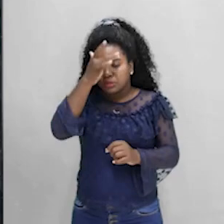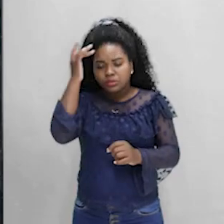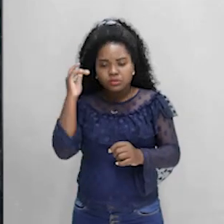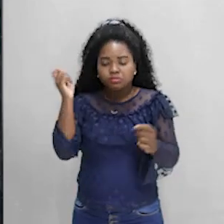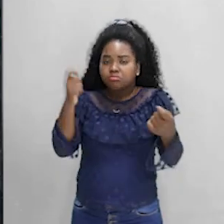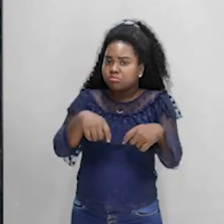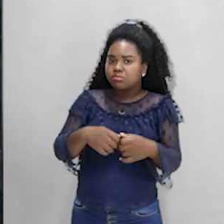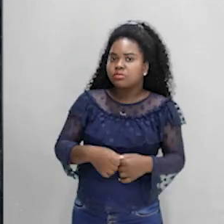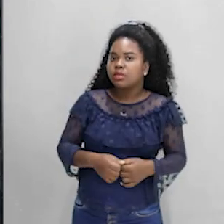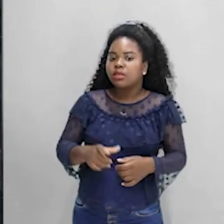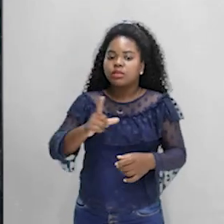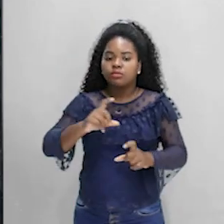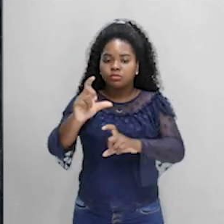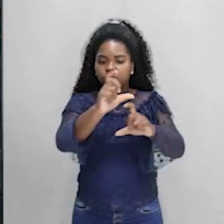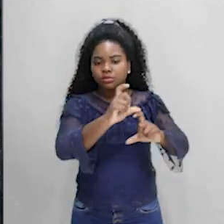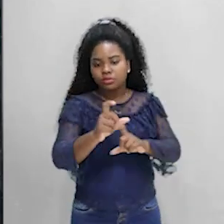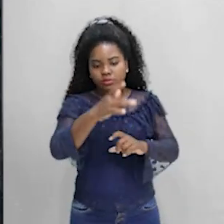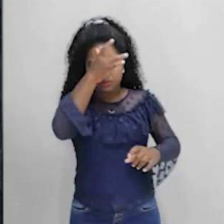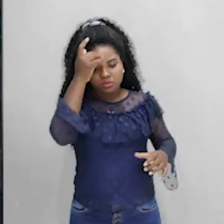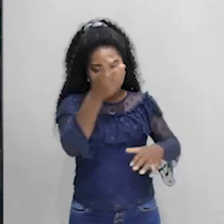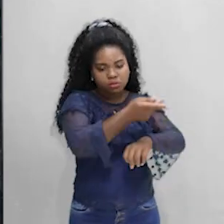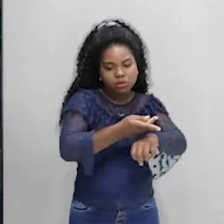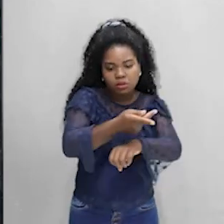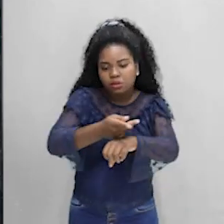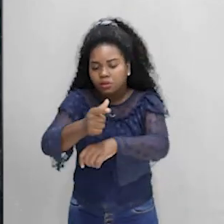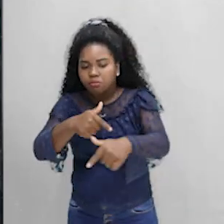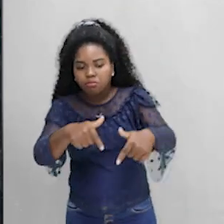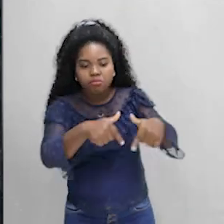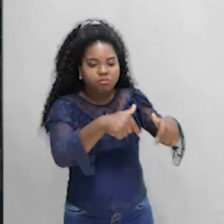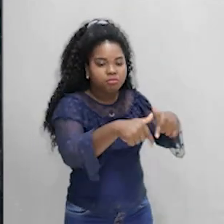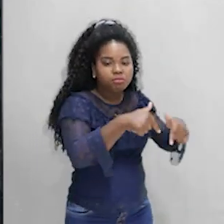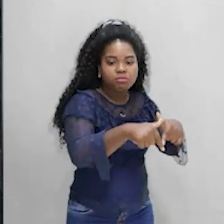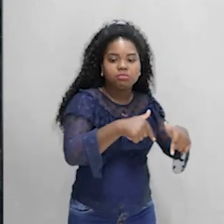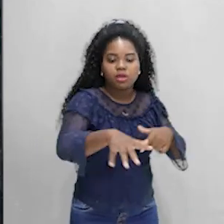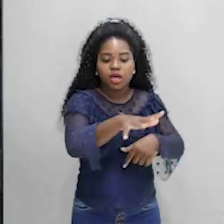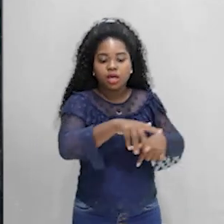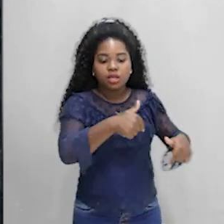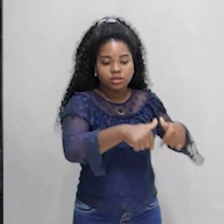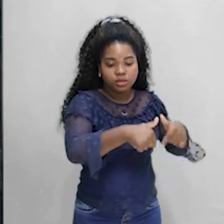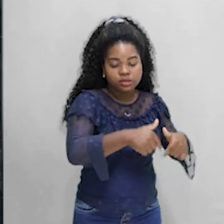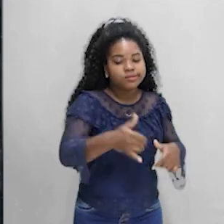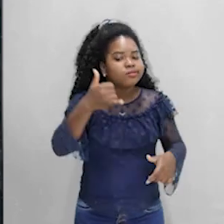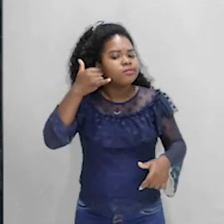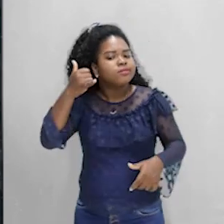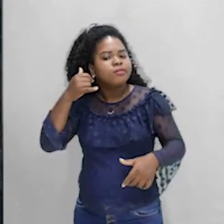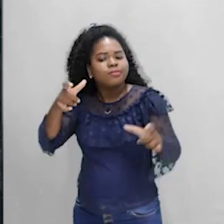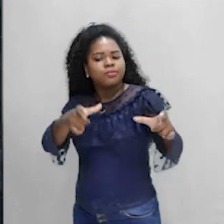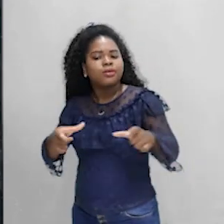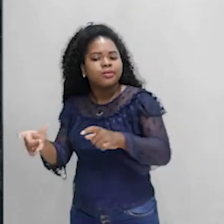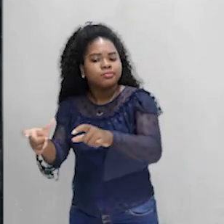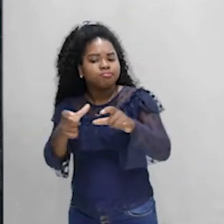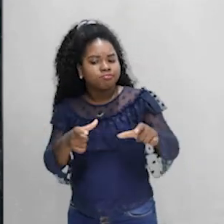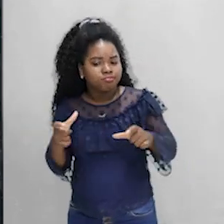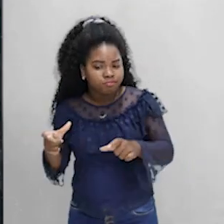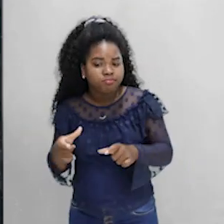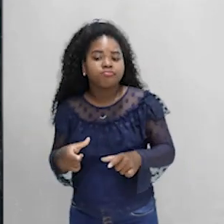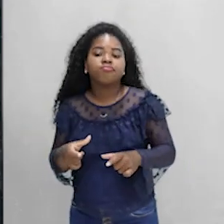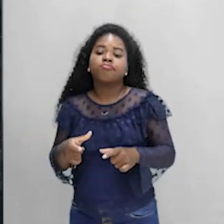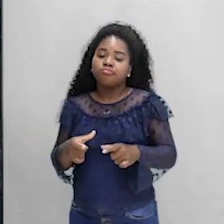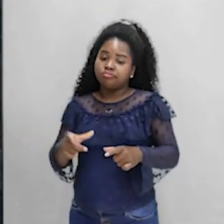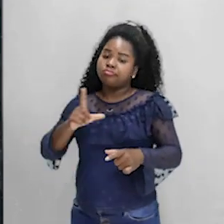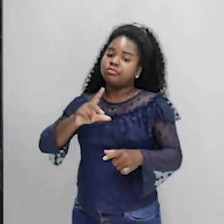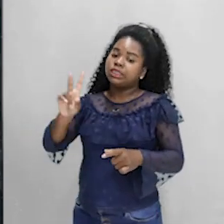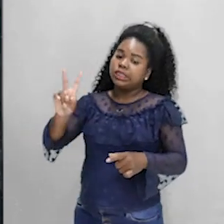uma pessoa procurando emprego numa agência de empregos, telefonando para lugares onde, de repente,